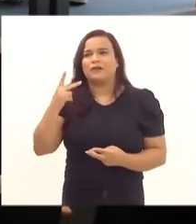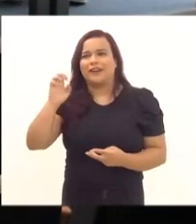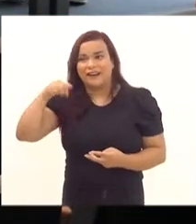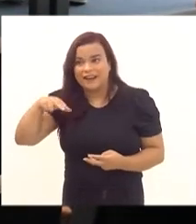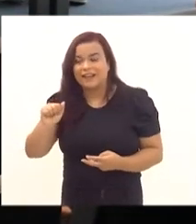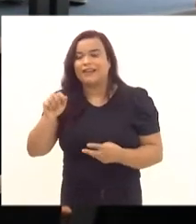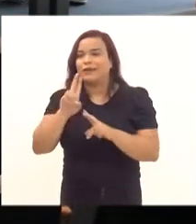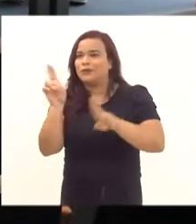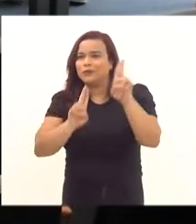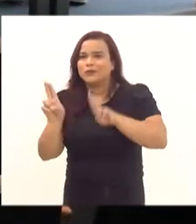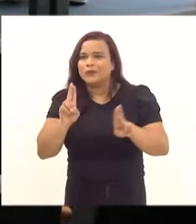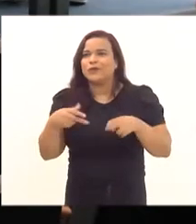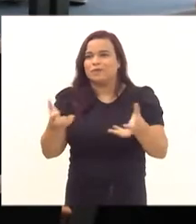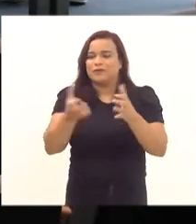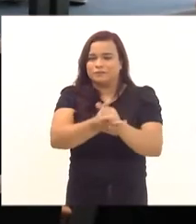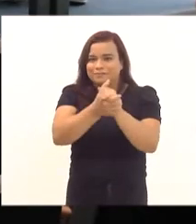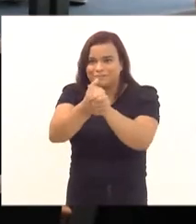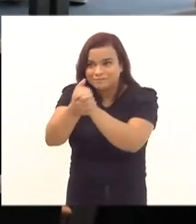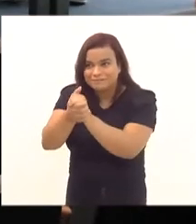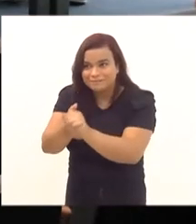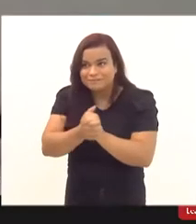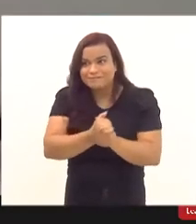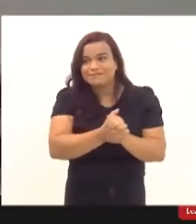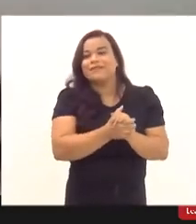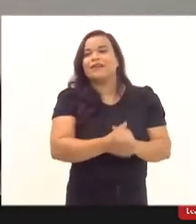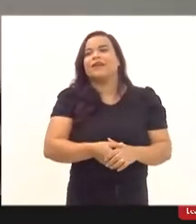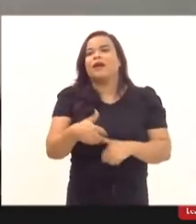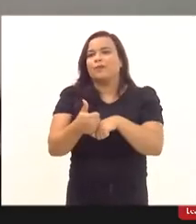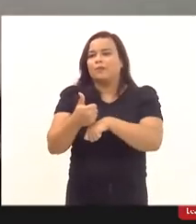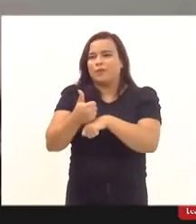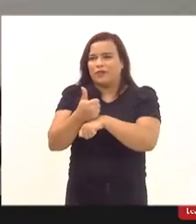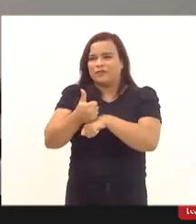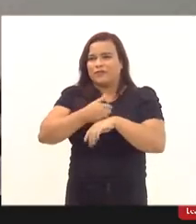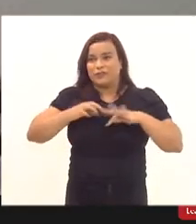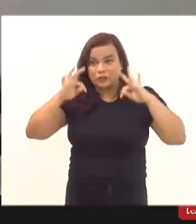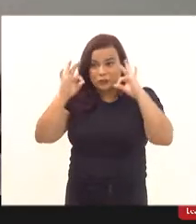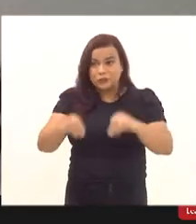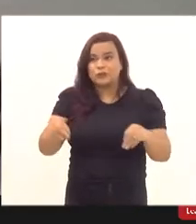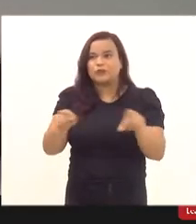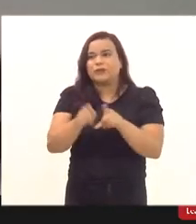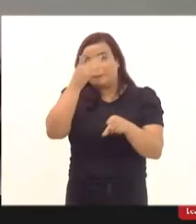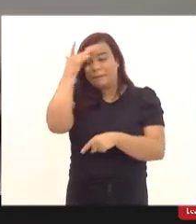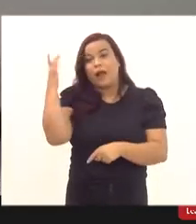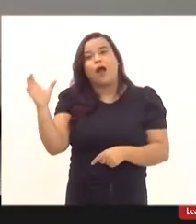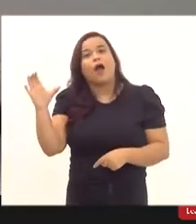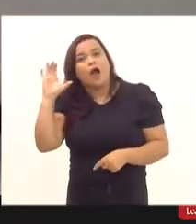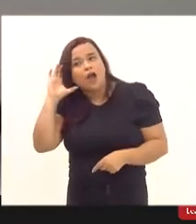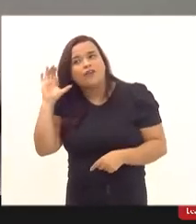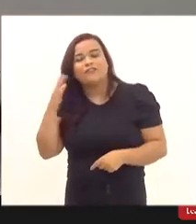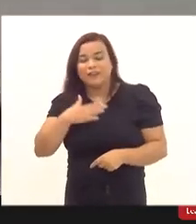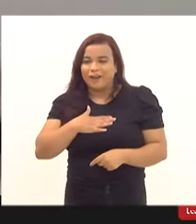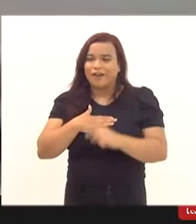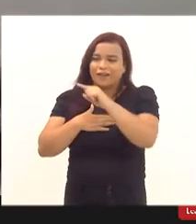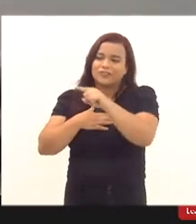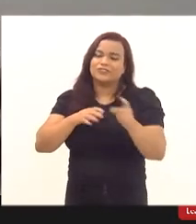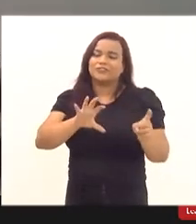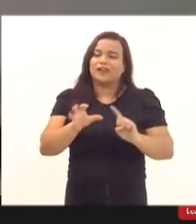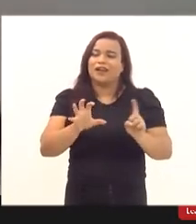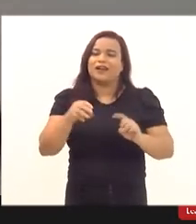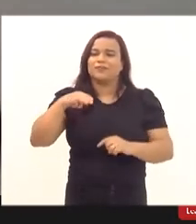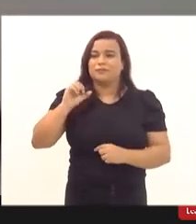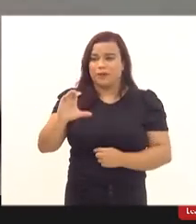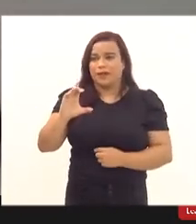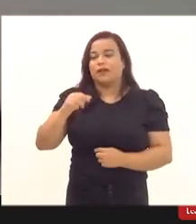nome deles eu gostaria de saudar todos os profissionais a todos os ouvintes da Rádio MEC e dizer o seguinte eu como